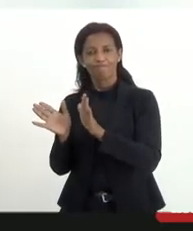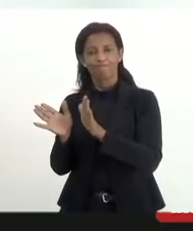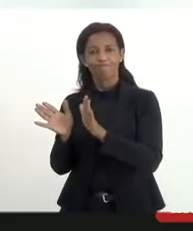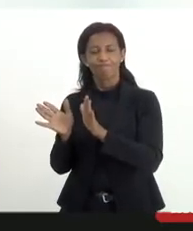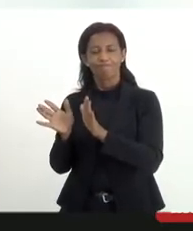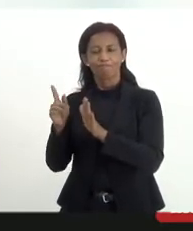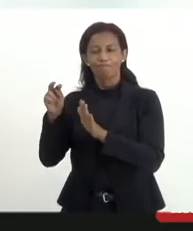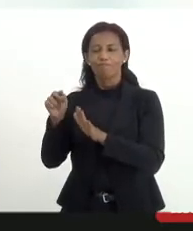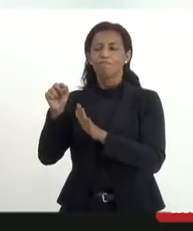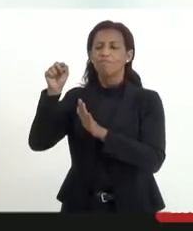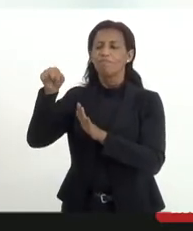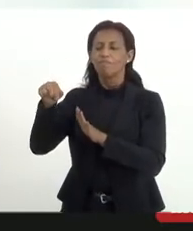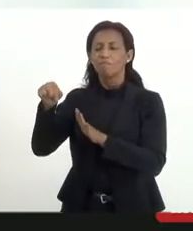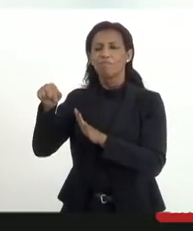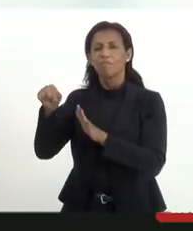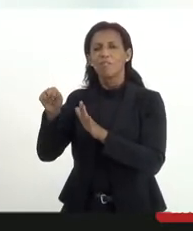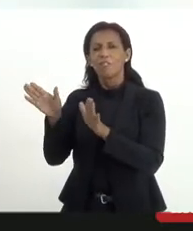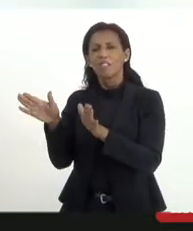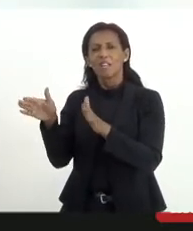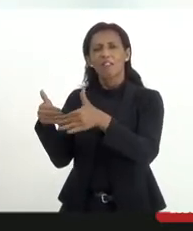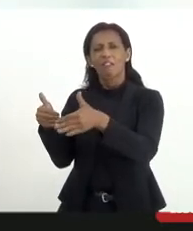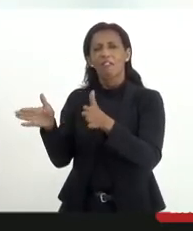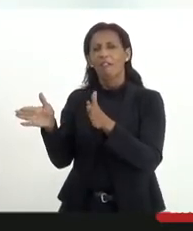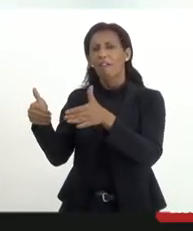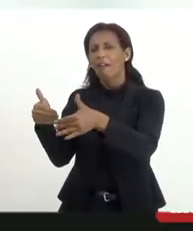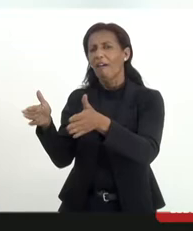essa caixa lacrada,